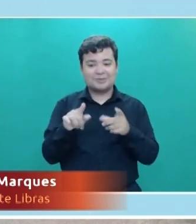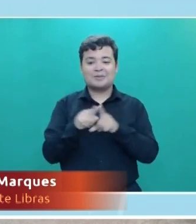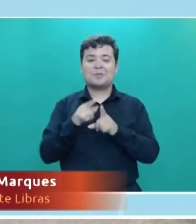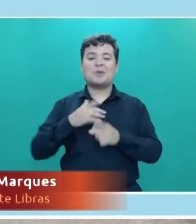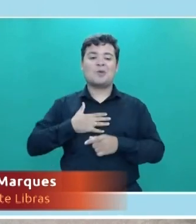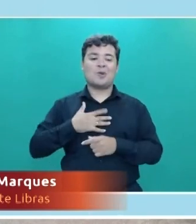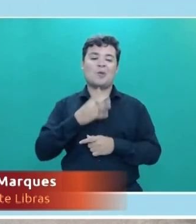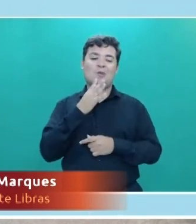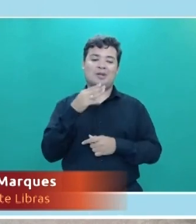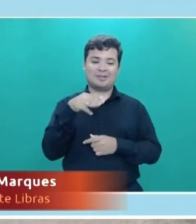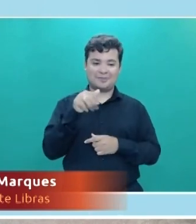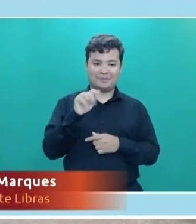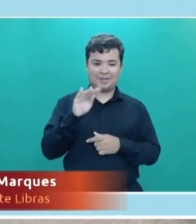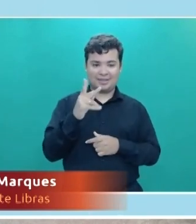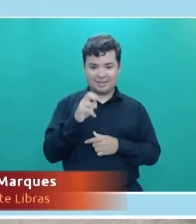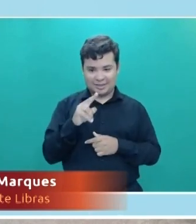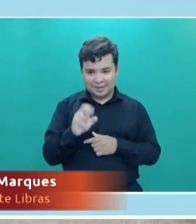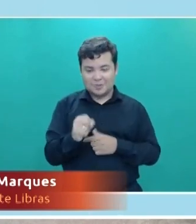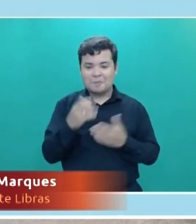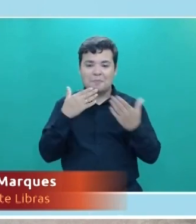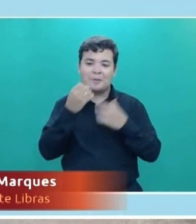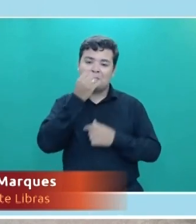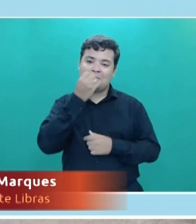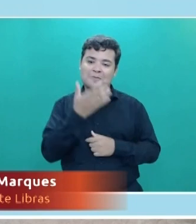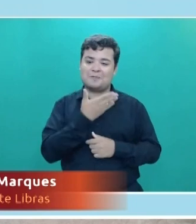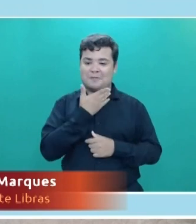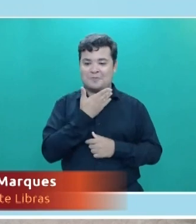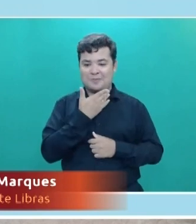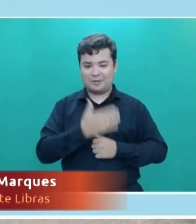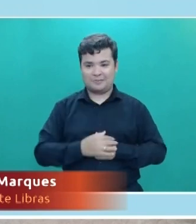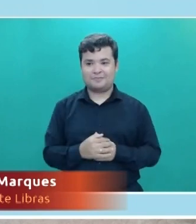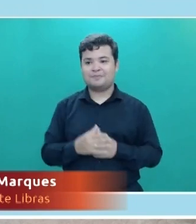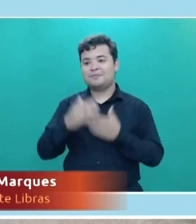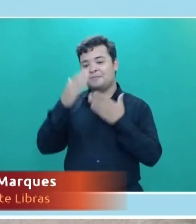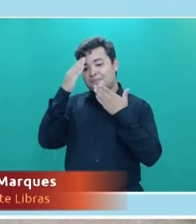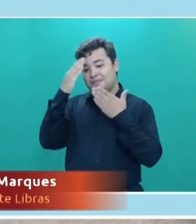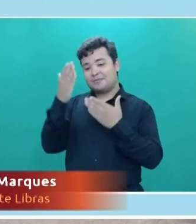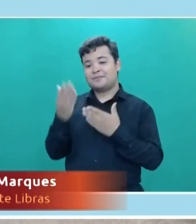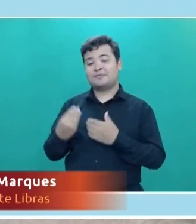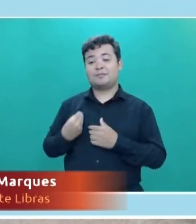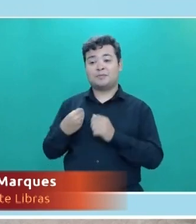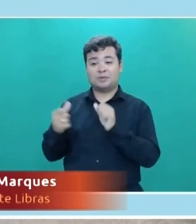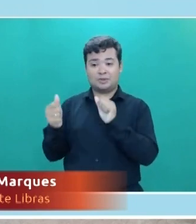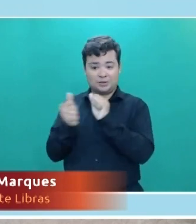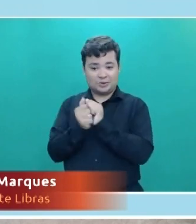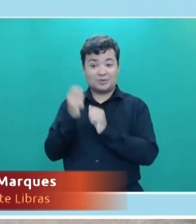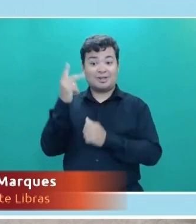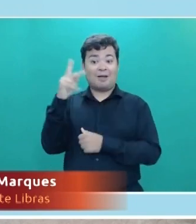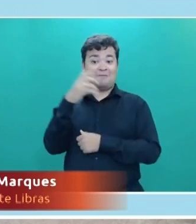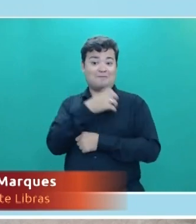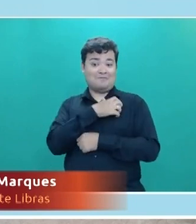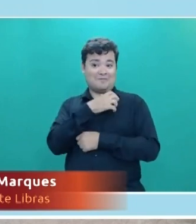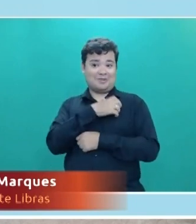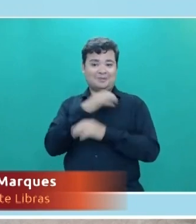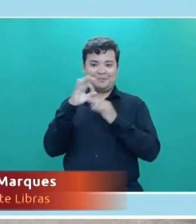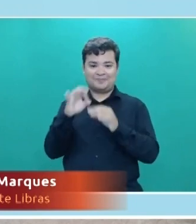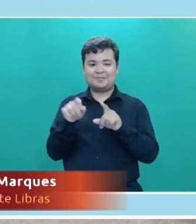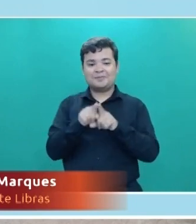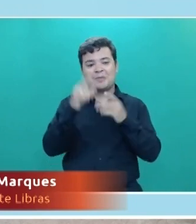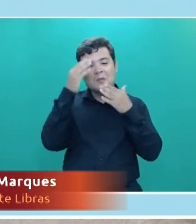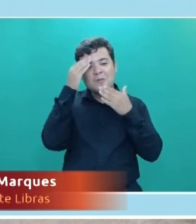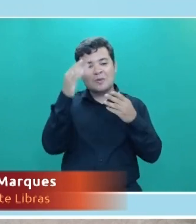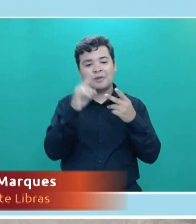Matheus. Muito bom, tá? Obrigada, muito obrigada por estar aqui com a gente aí direto da Bahia. Obrigada, Matheus, por estar aqui com a